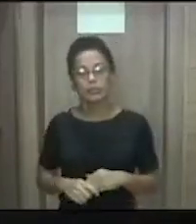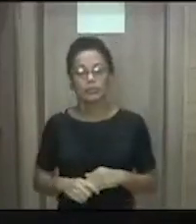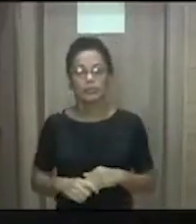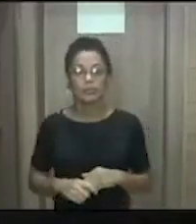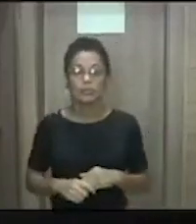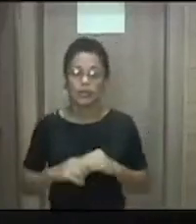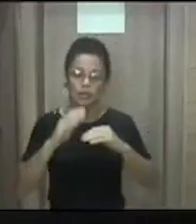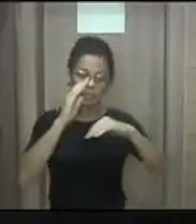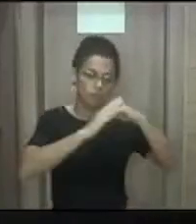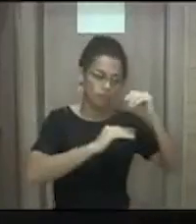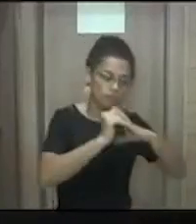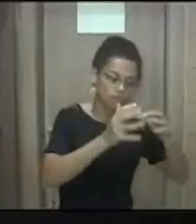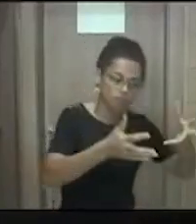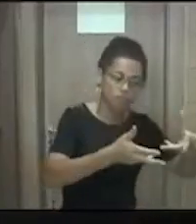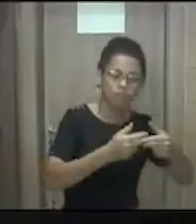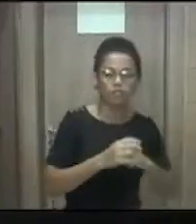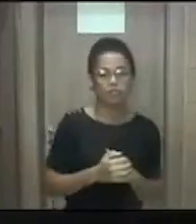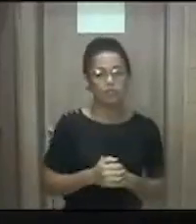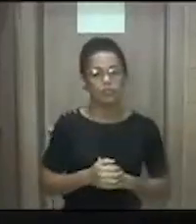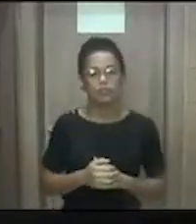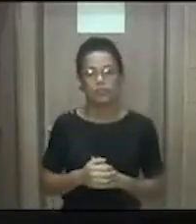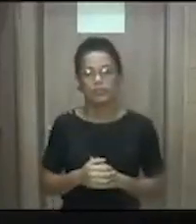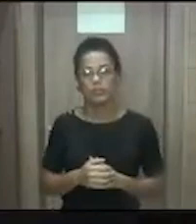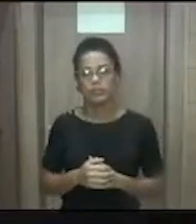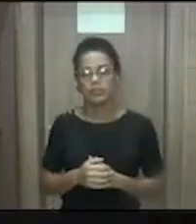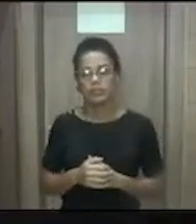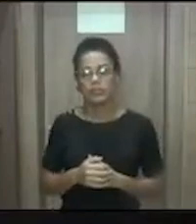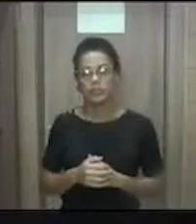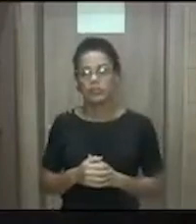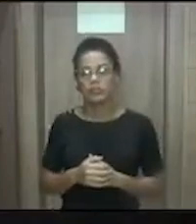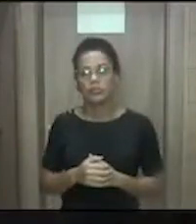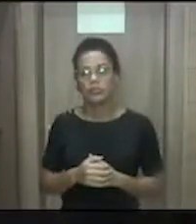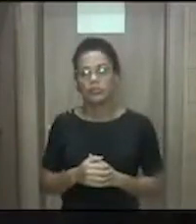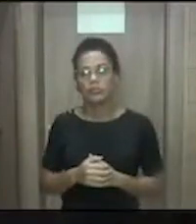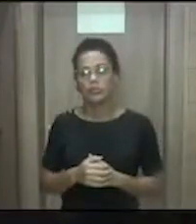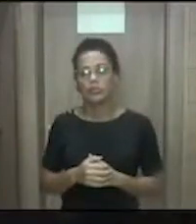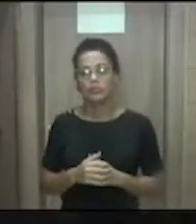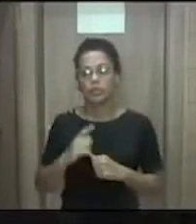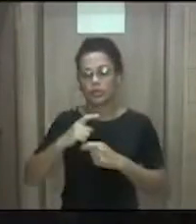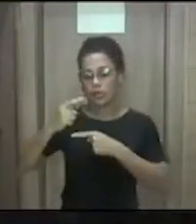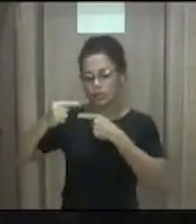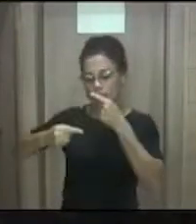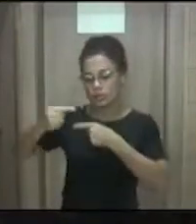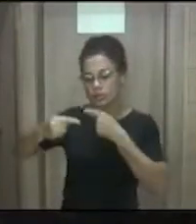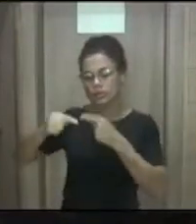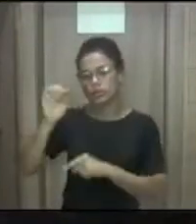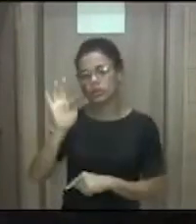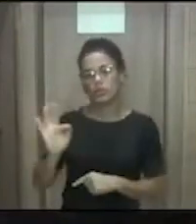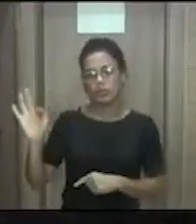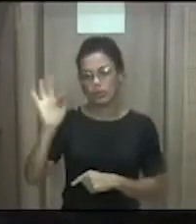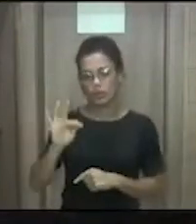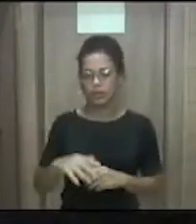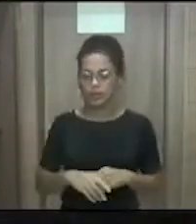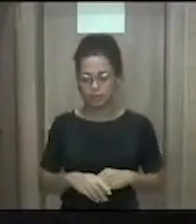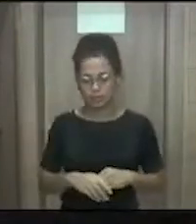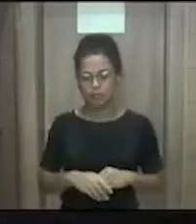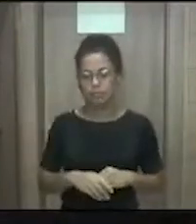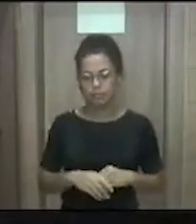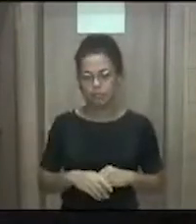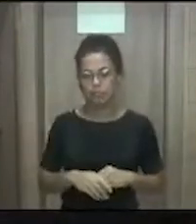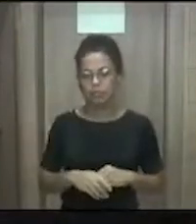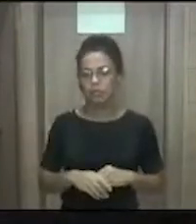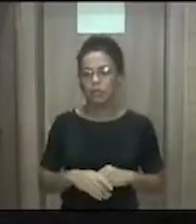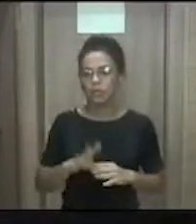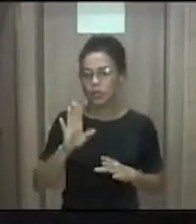essa qualidade, no documentário possível, outras questões que a gente está discutindo na faculdade. Então, de fato, a questão